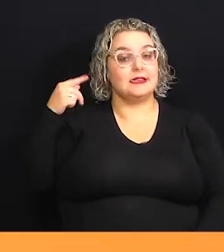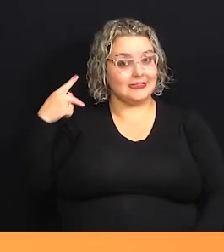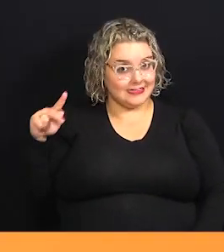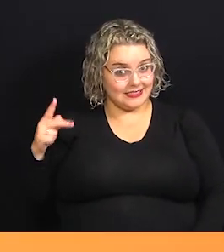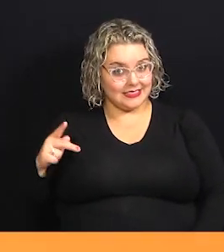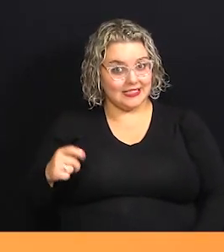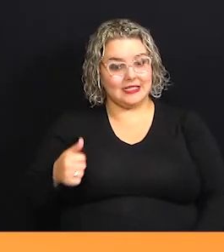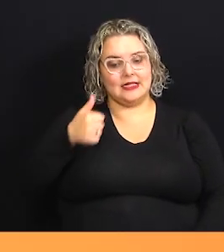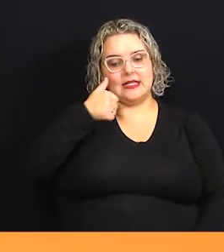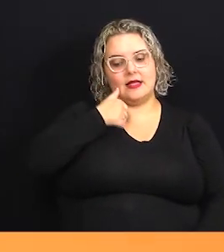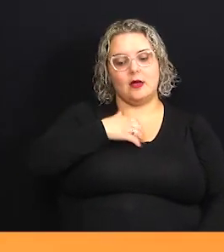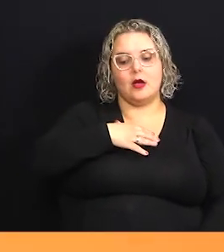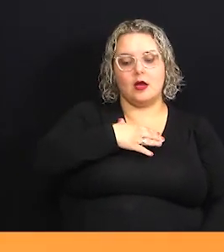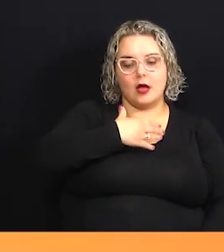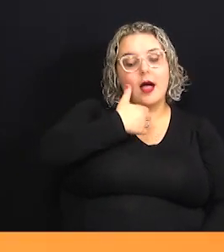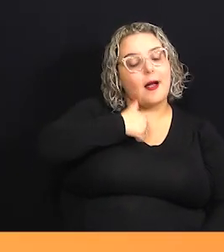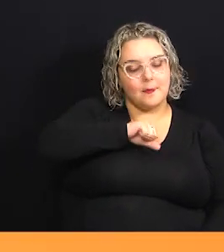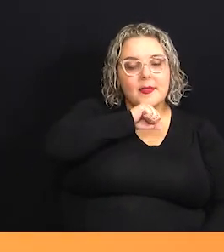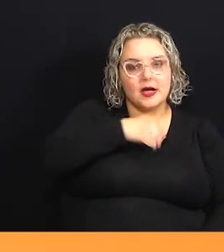então ela tem